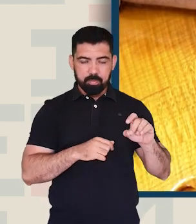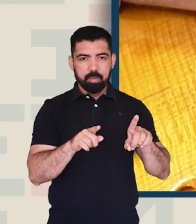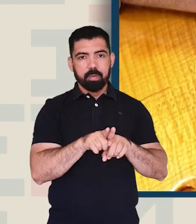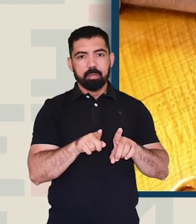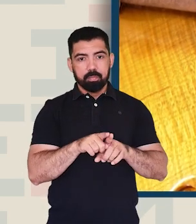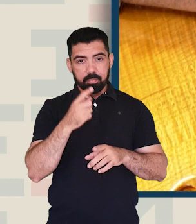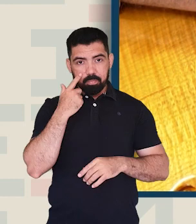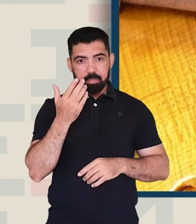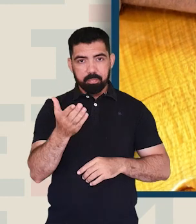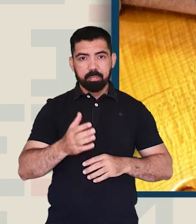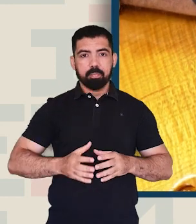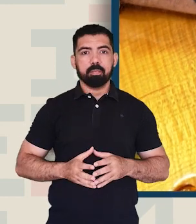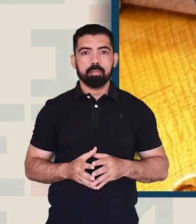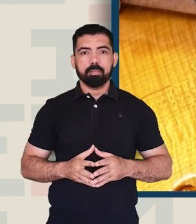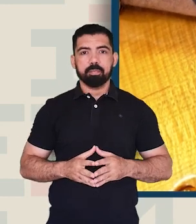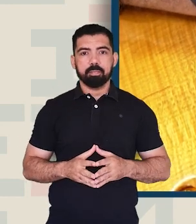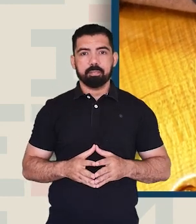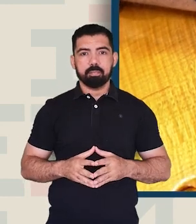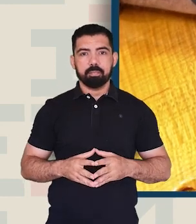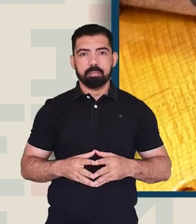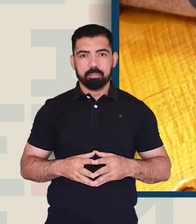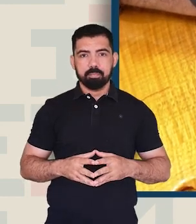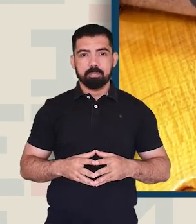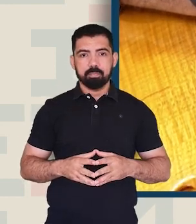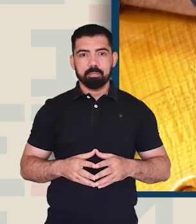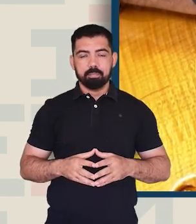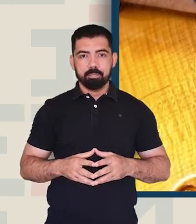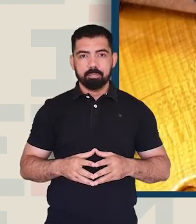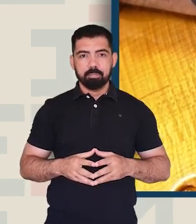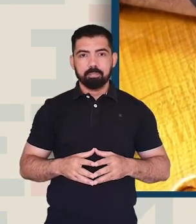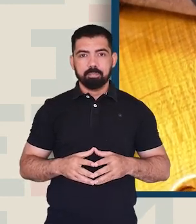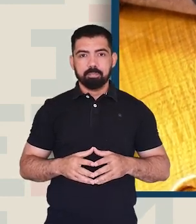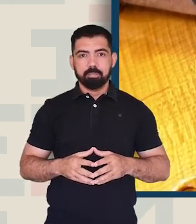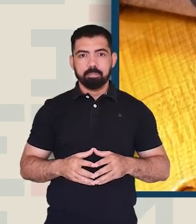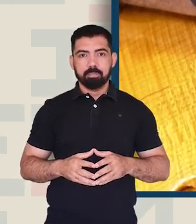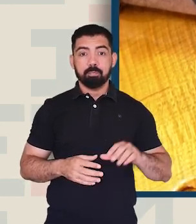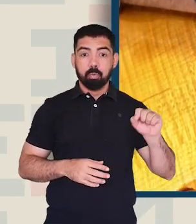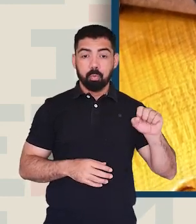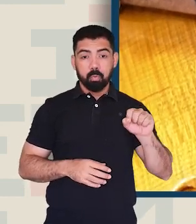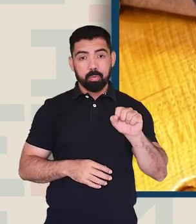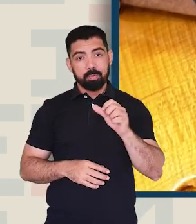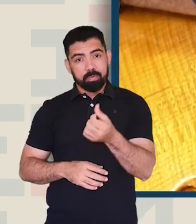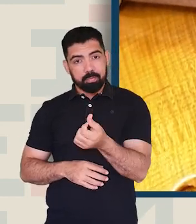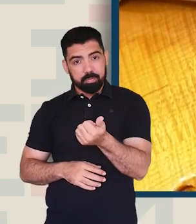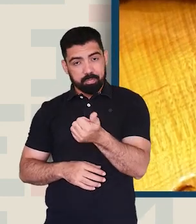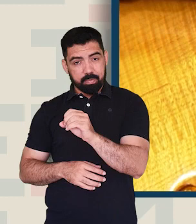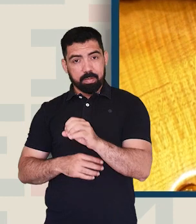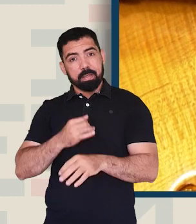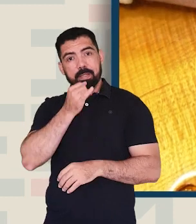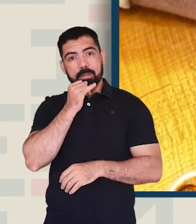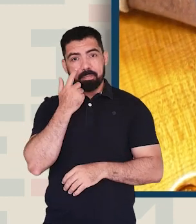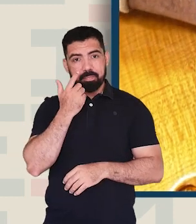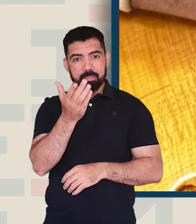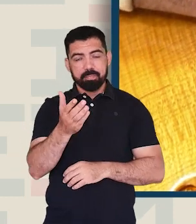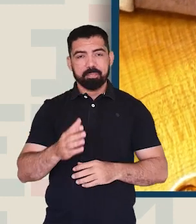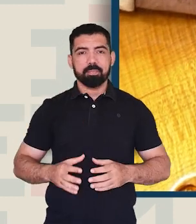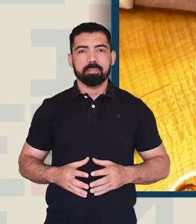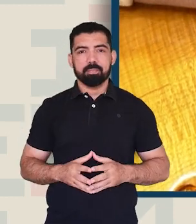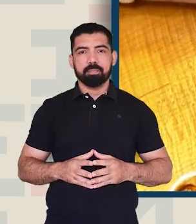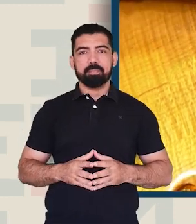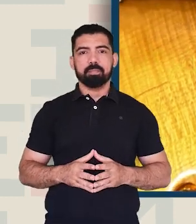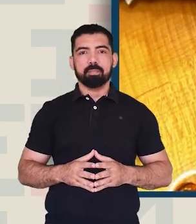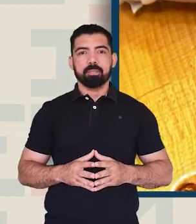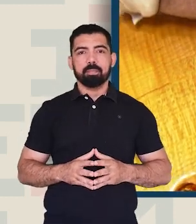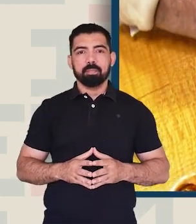os maiores aqui. Ou seja, 8, 8, 10, né? Então acorde.